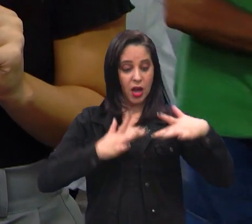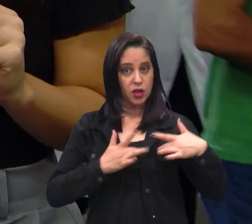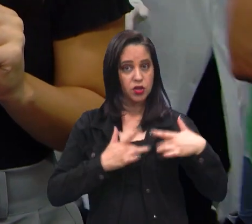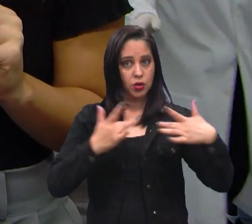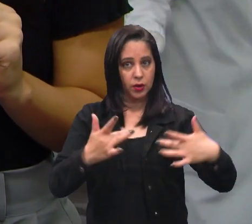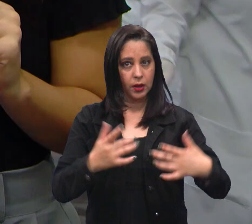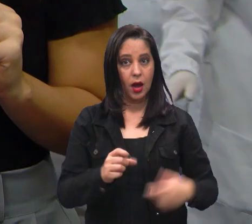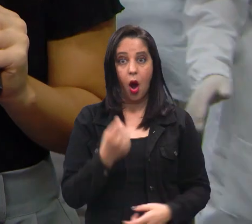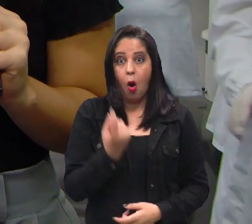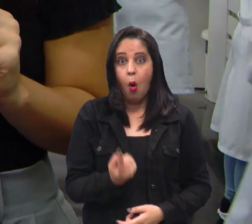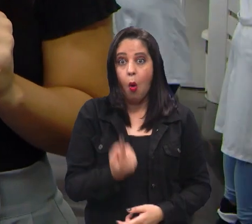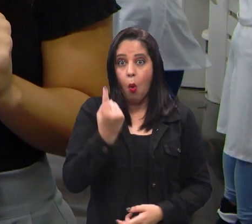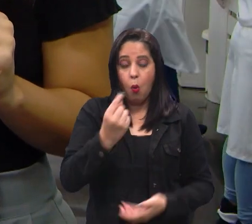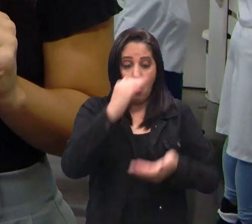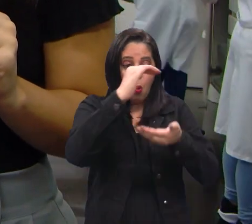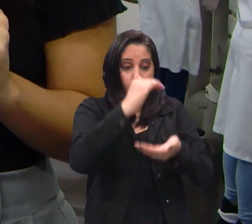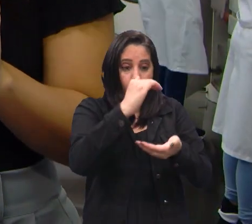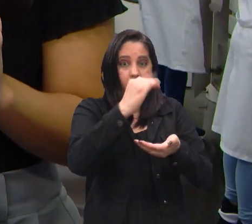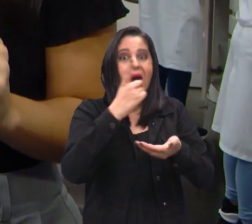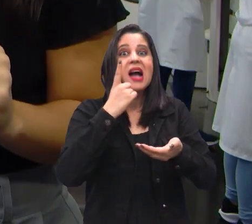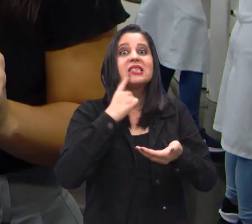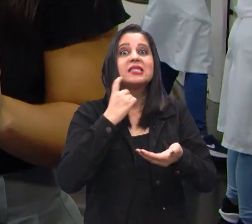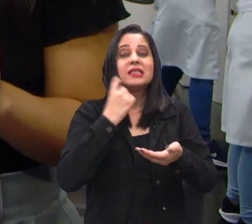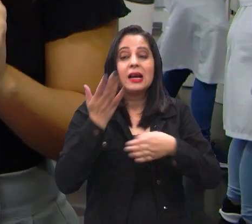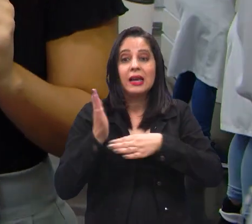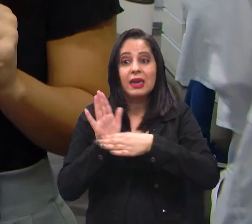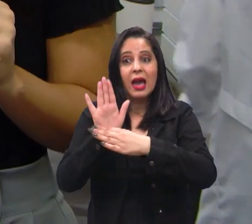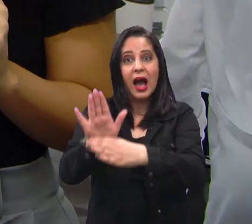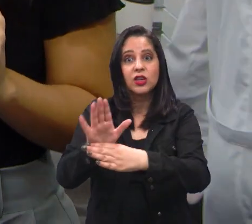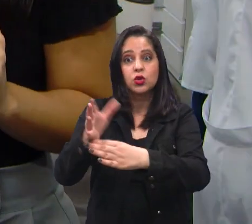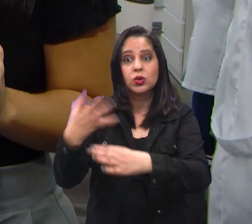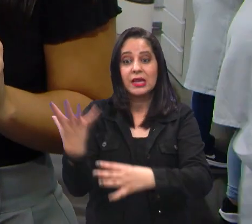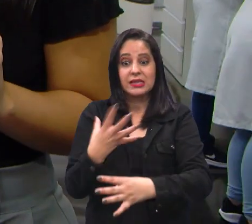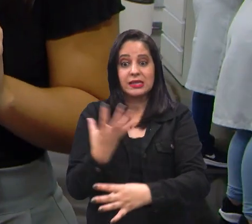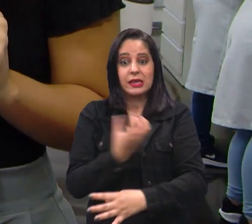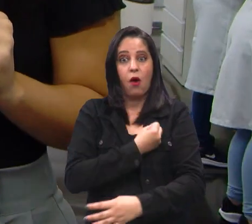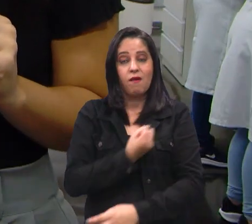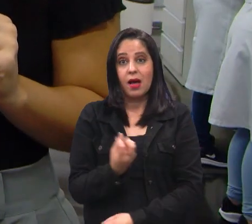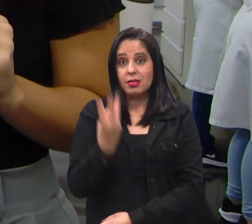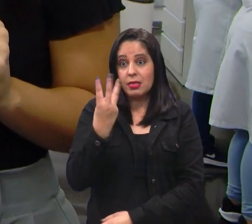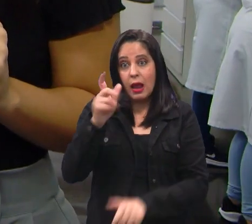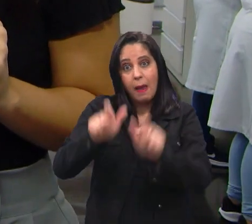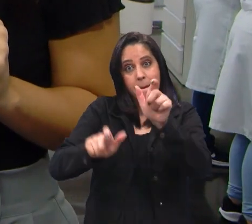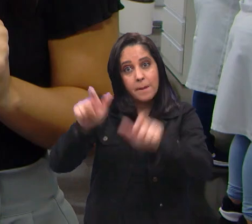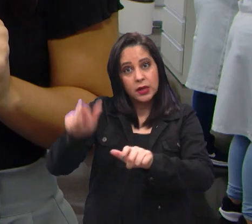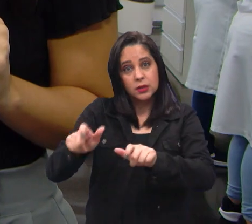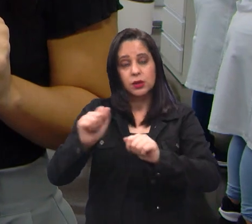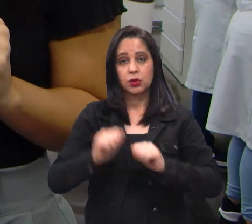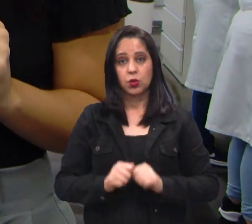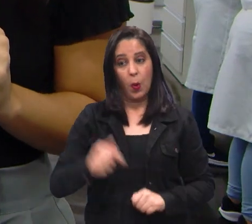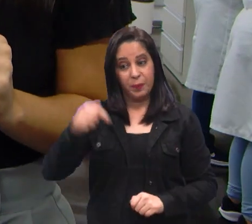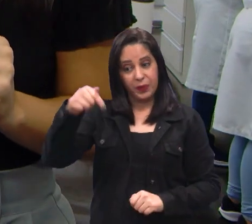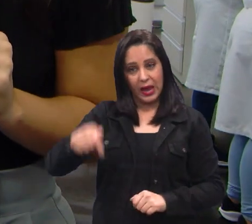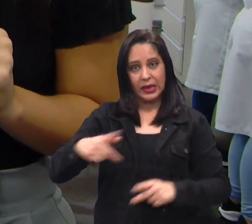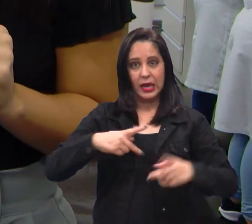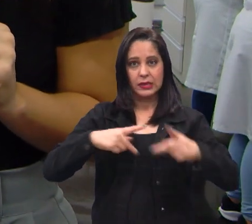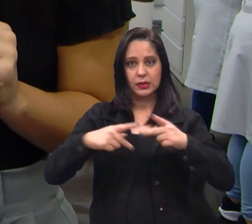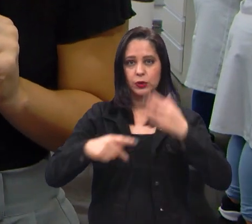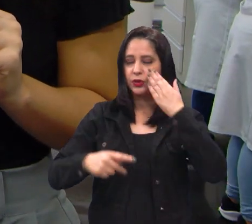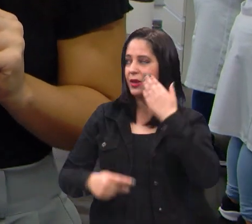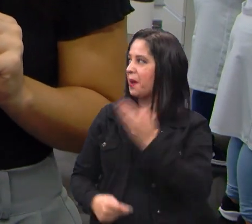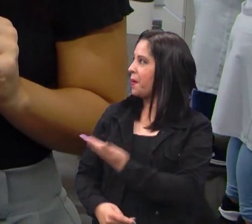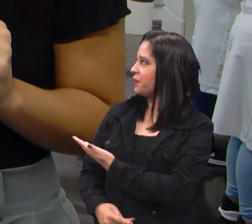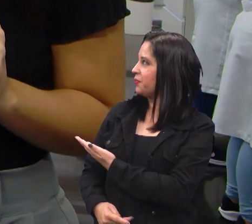bolsa de sangue é capaz de salvar pelo menos 3 pessoas. E o Banco de Sangue aqui de São José dos Campos,